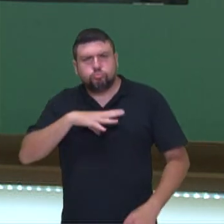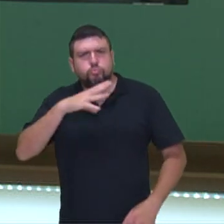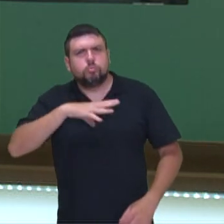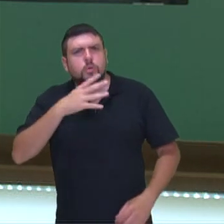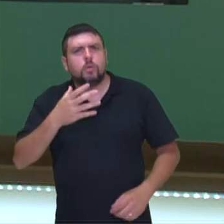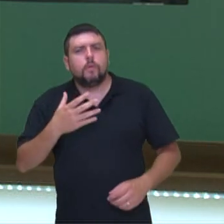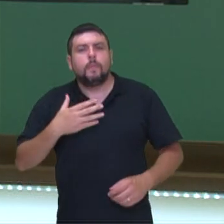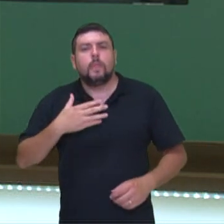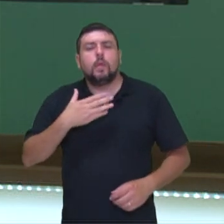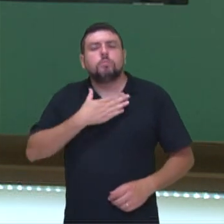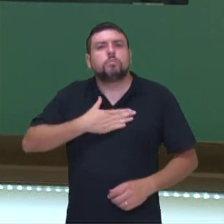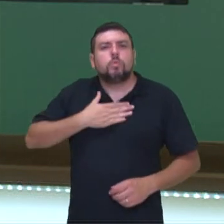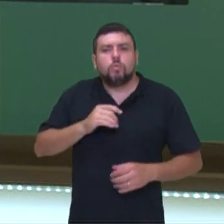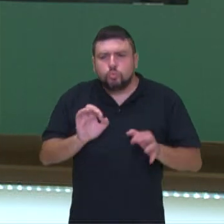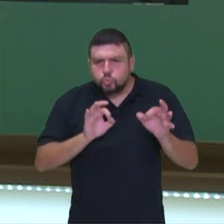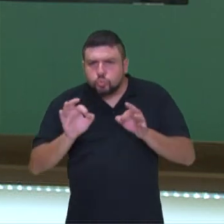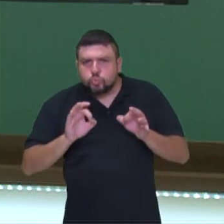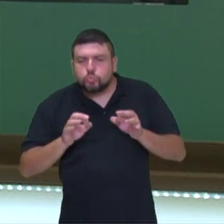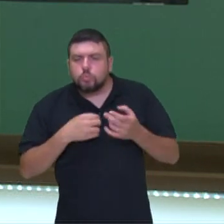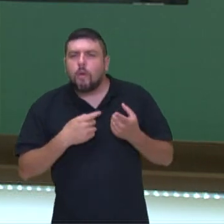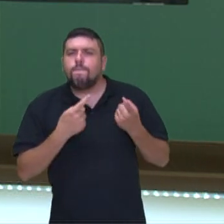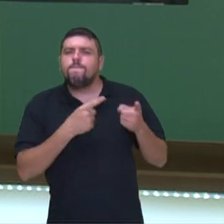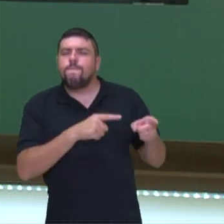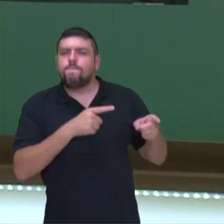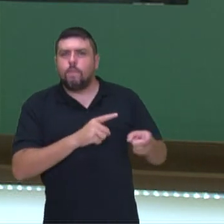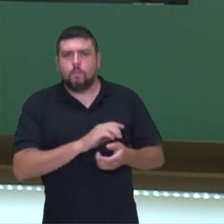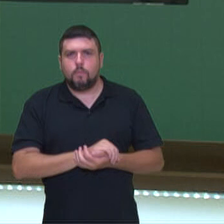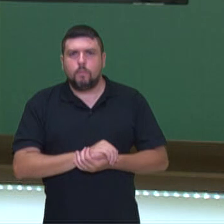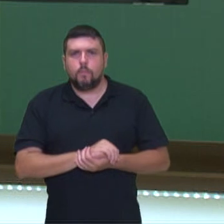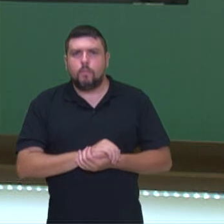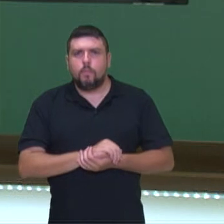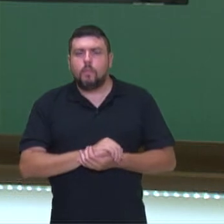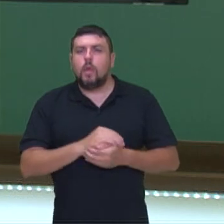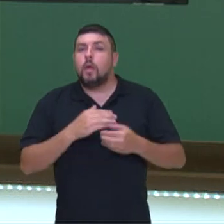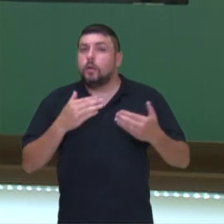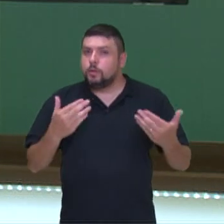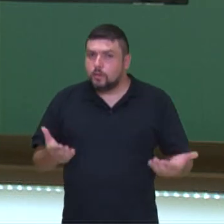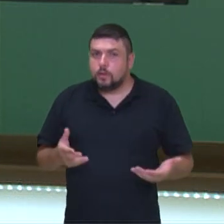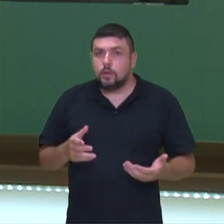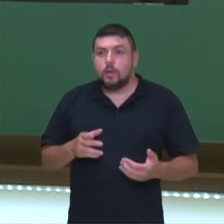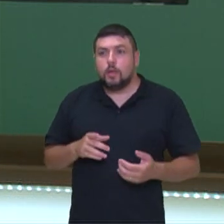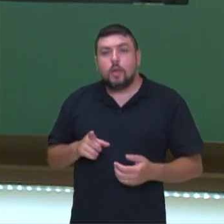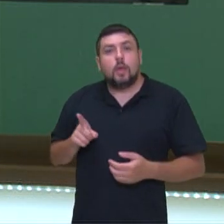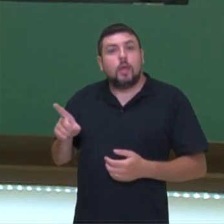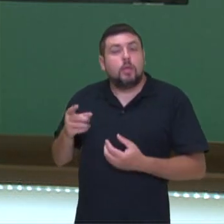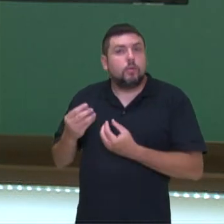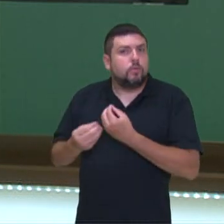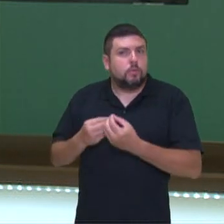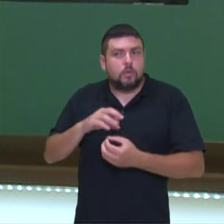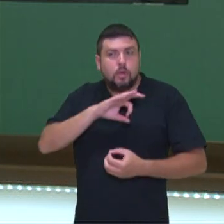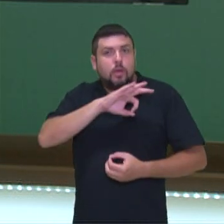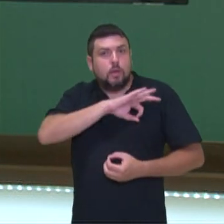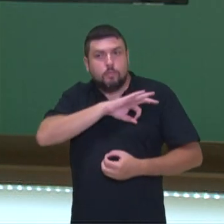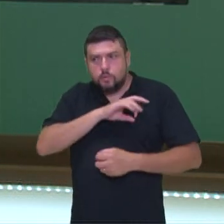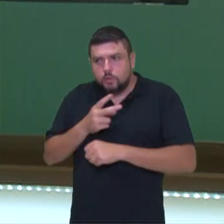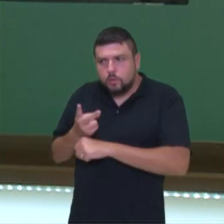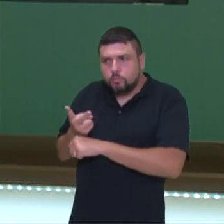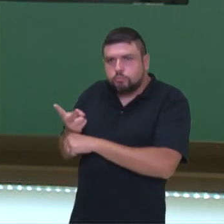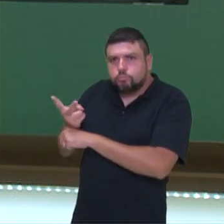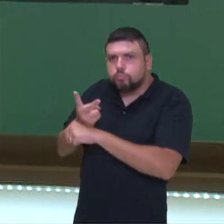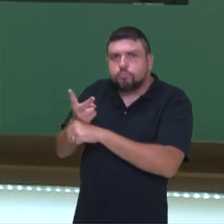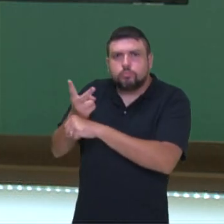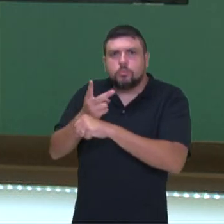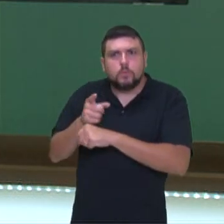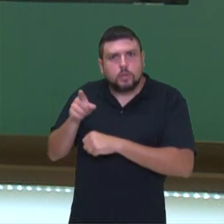ele gosta de provocar. Né? Por esse fato, ele é procurado pela polícia. Ele é procurado até